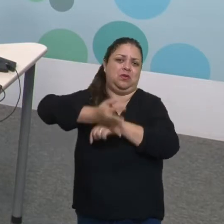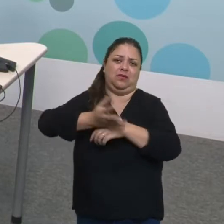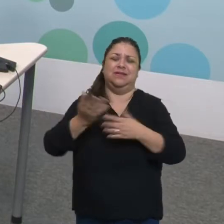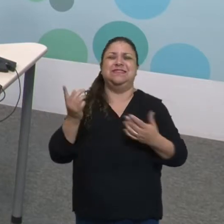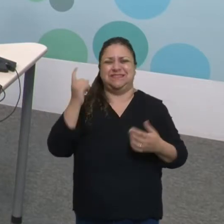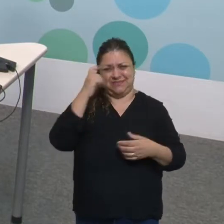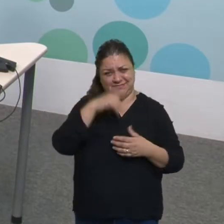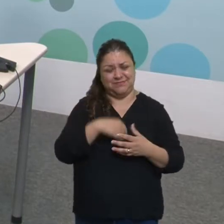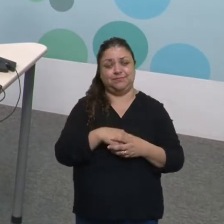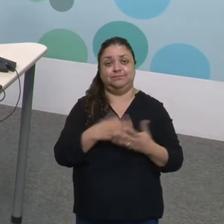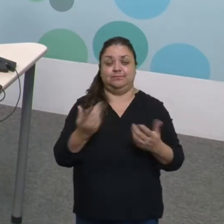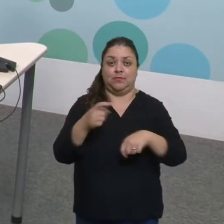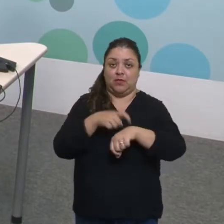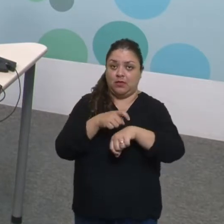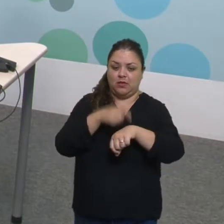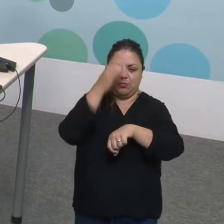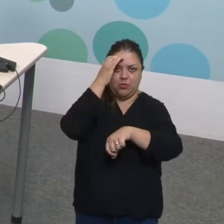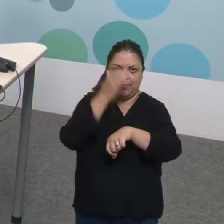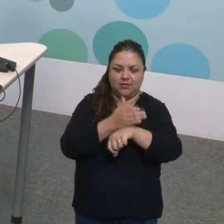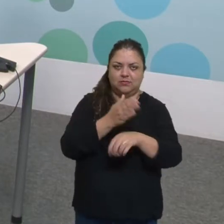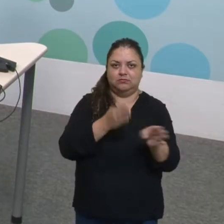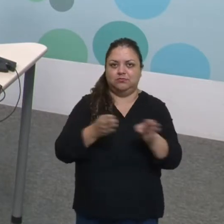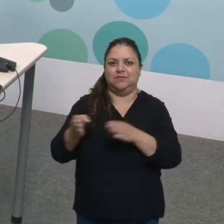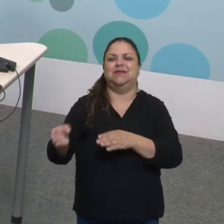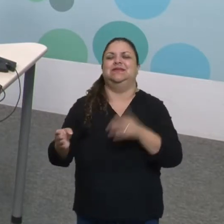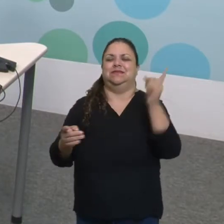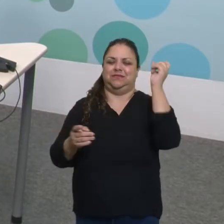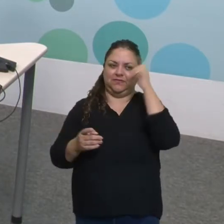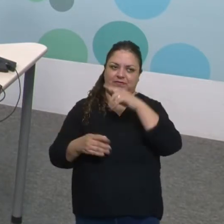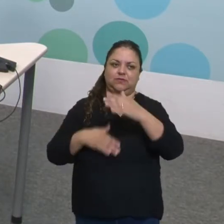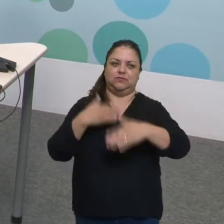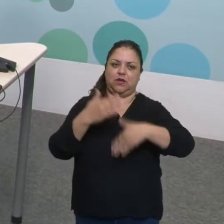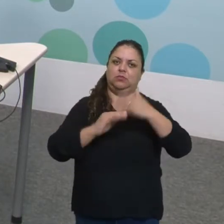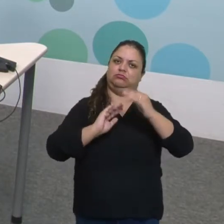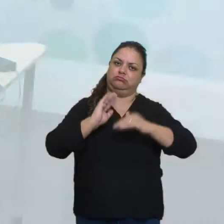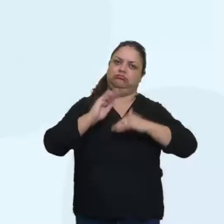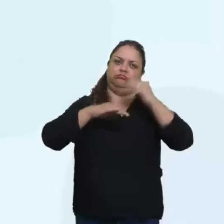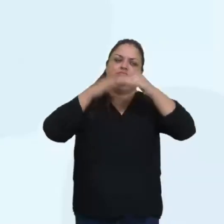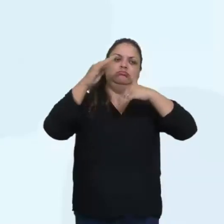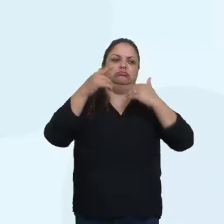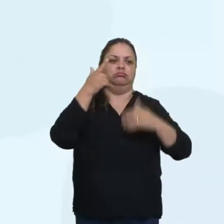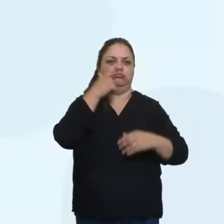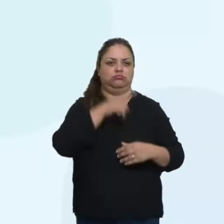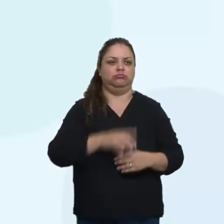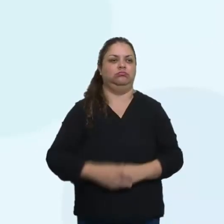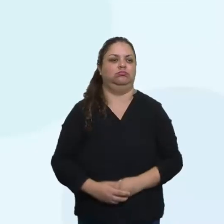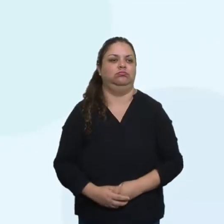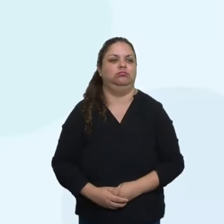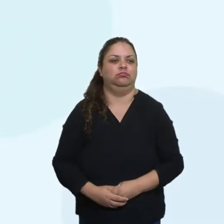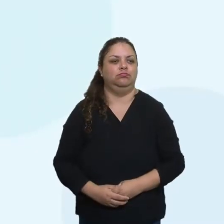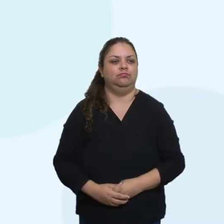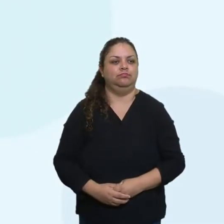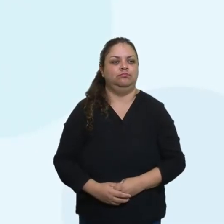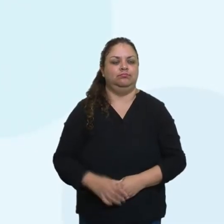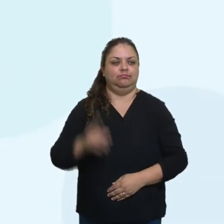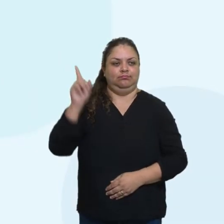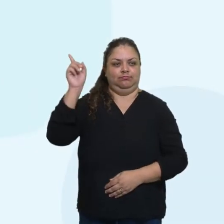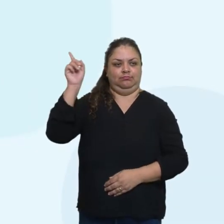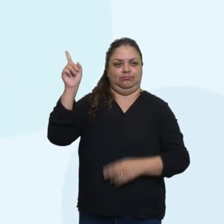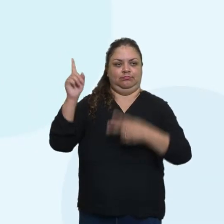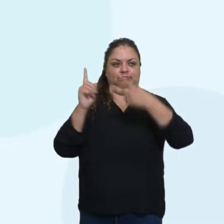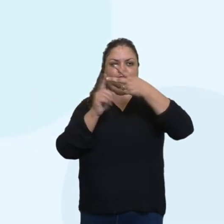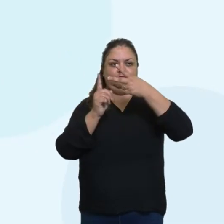é uma competência que a gente vai desenvolvendo ao longo do tempo Então veja também isso passou a